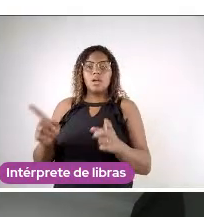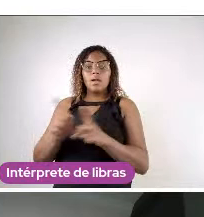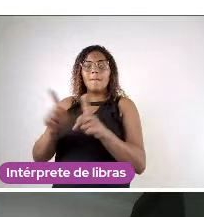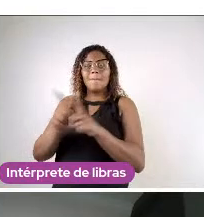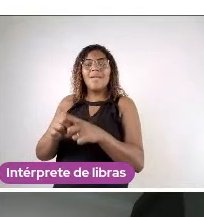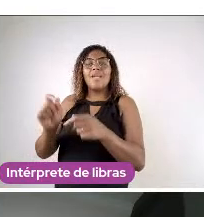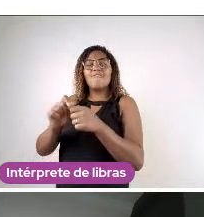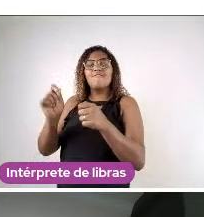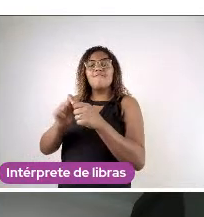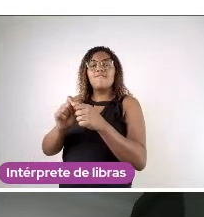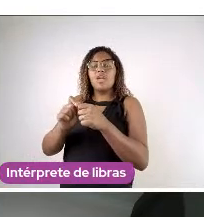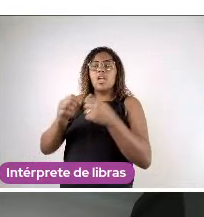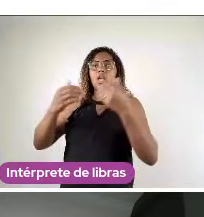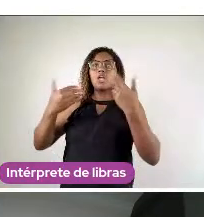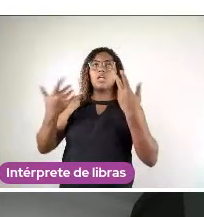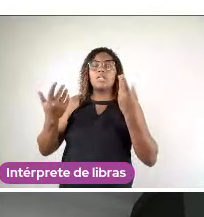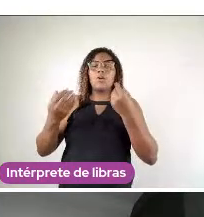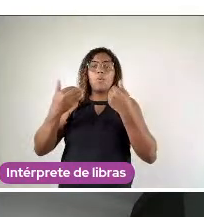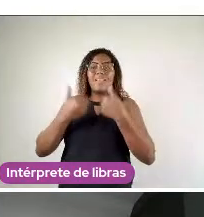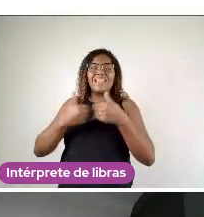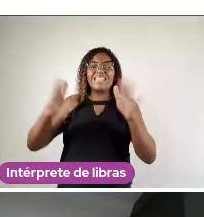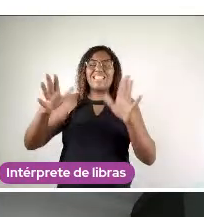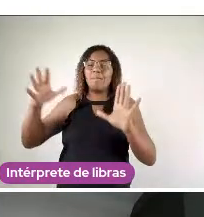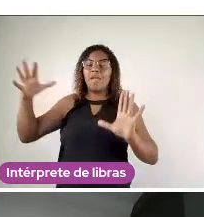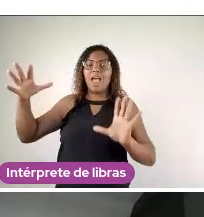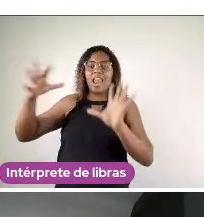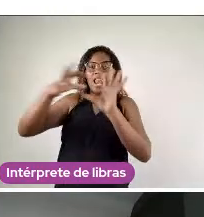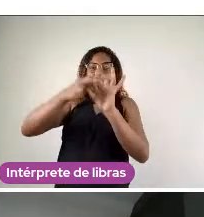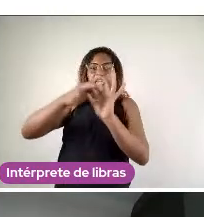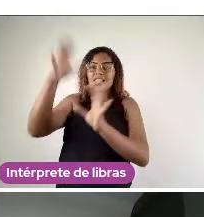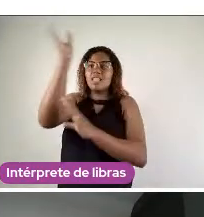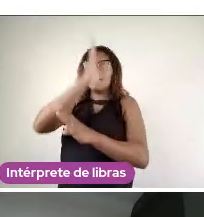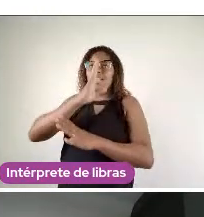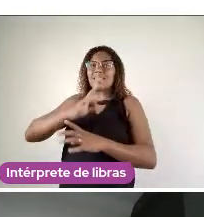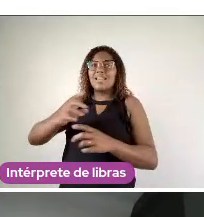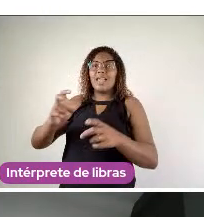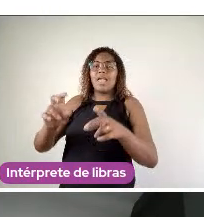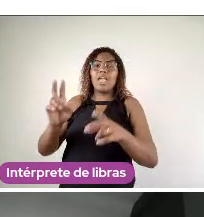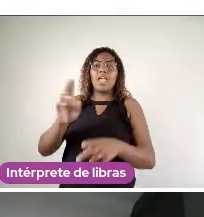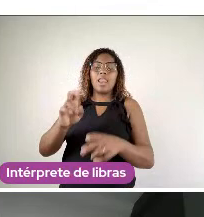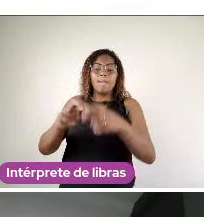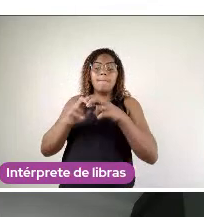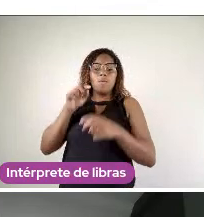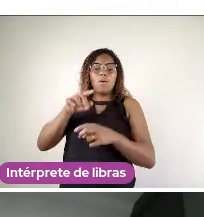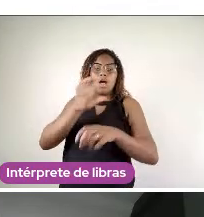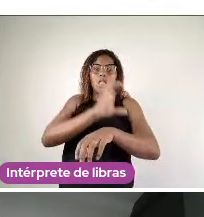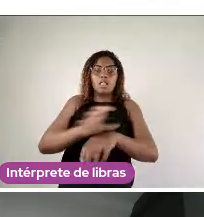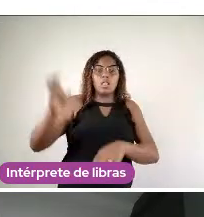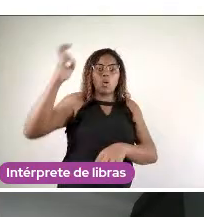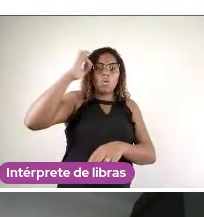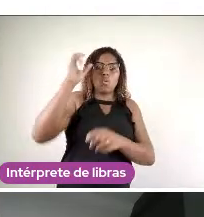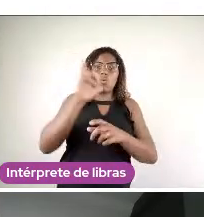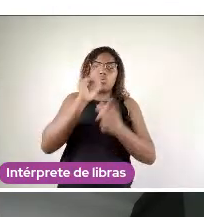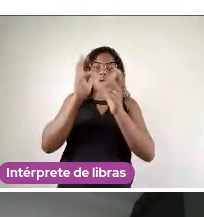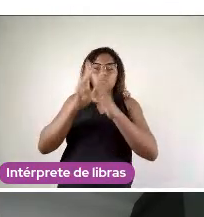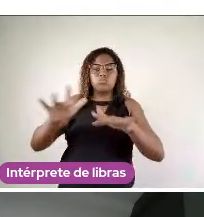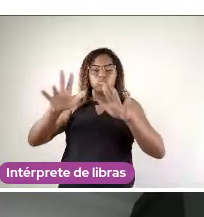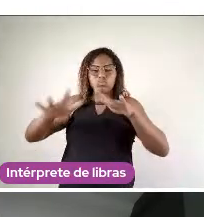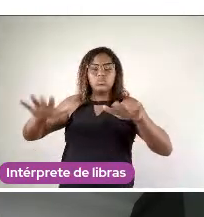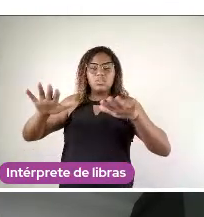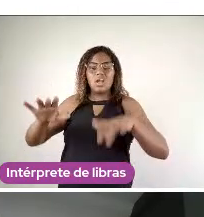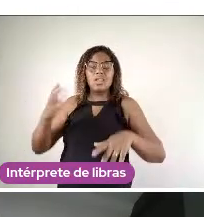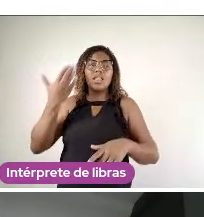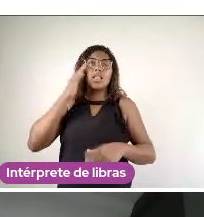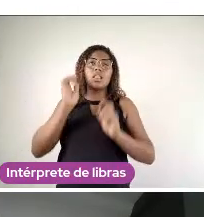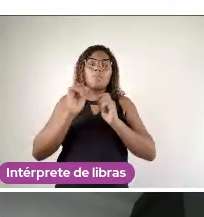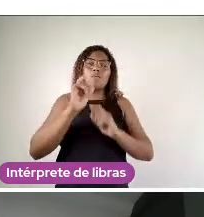um lançamento da Aliança Brasileira pela Cultura Oceânica, entendendo que a cultura oceânica ela é uma base,